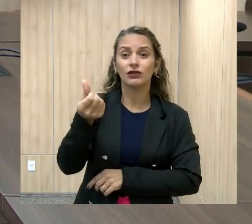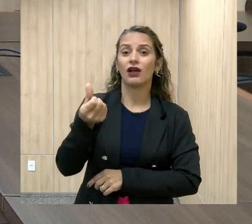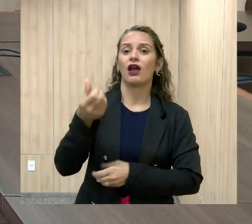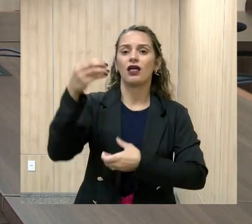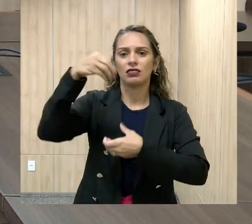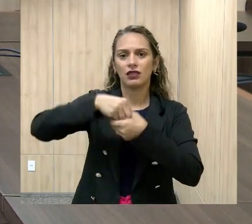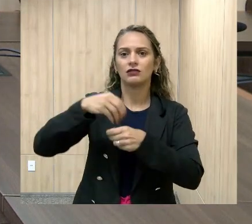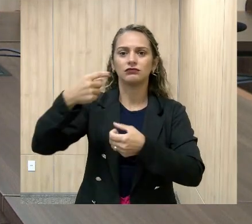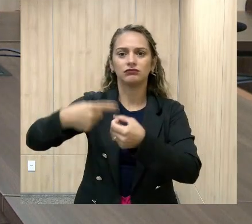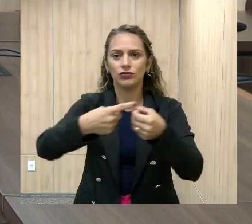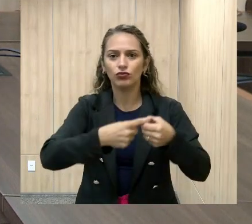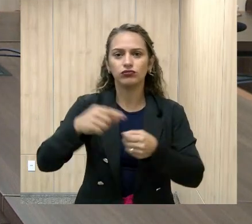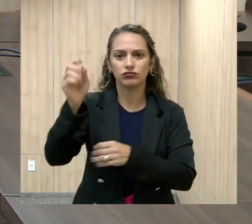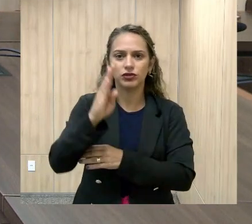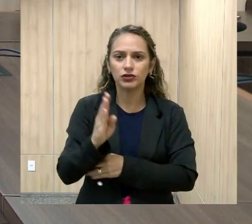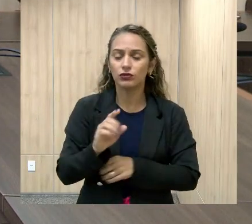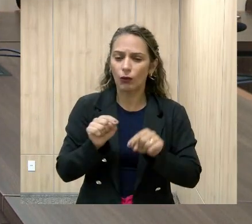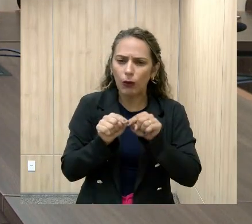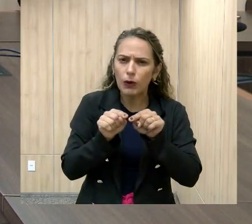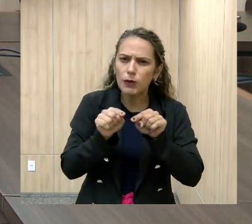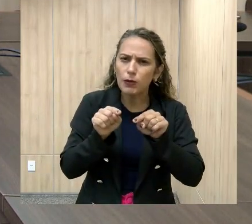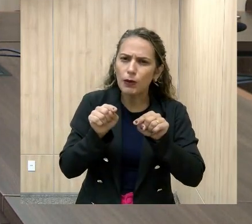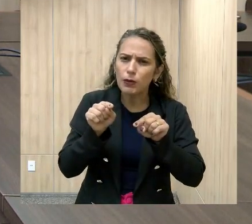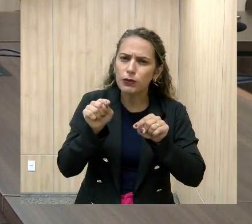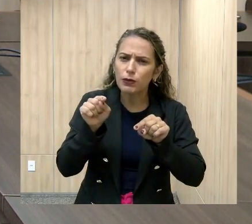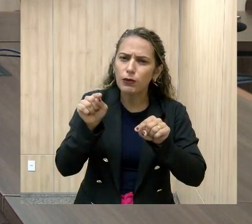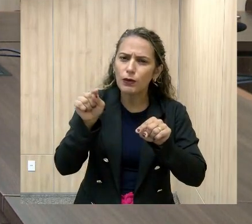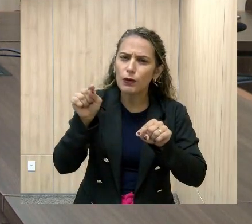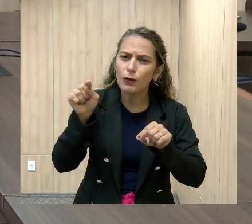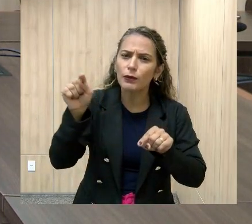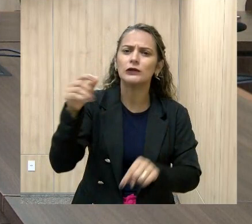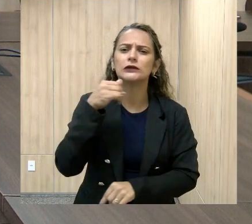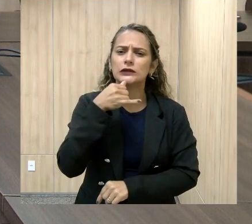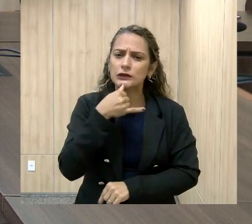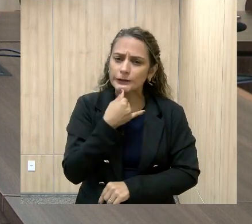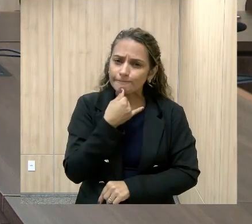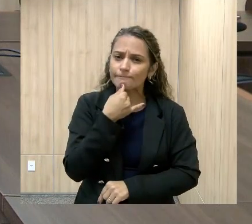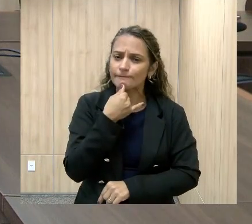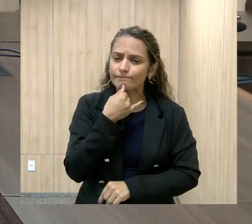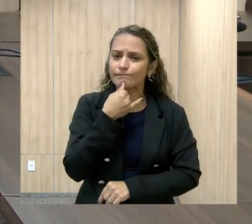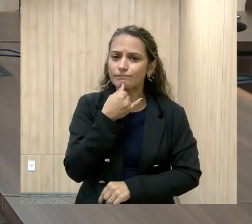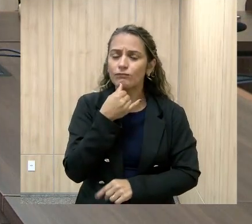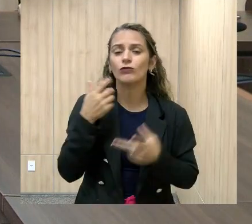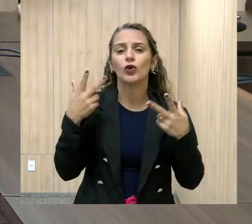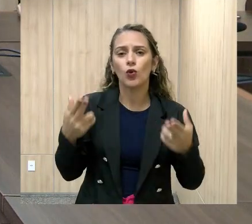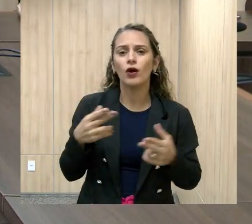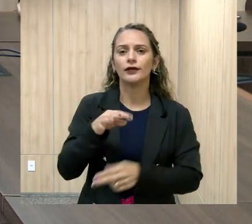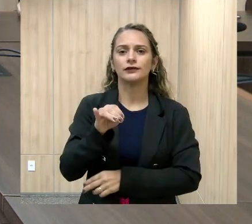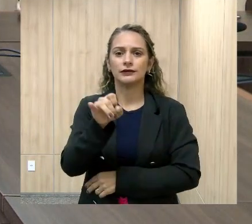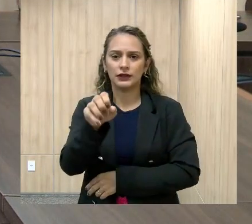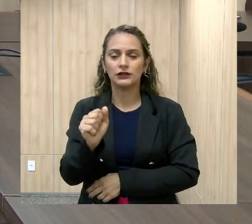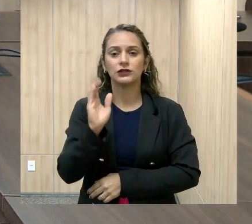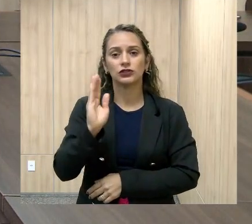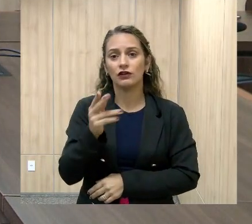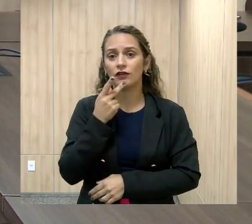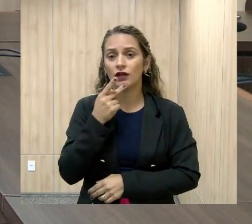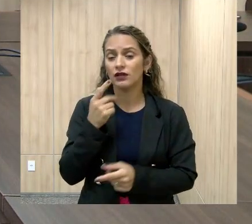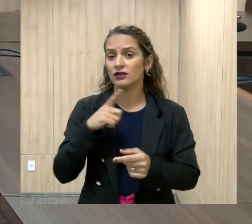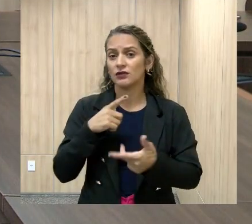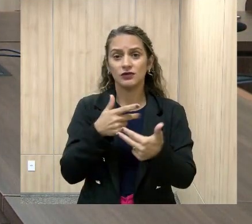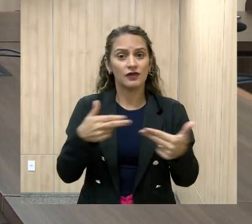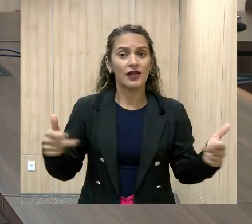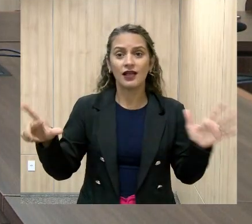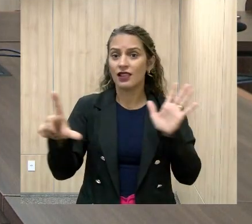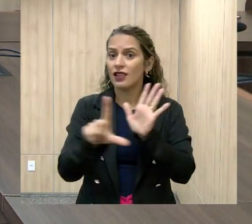enfim os dados só aumentam infelizmente e como a doutora Taíssa já disse Nós temos